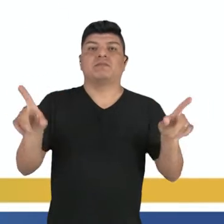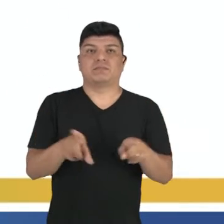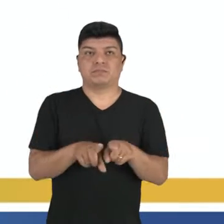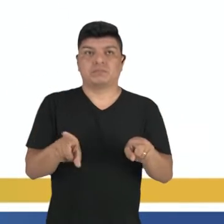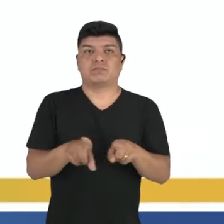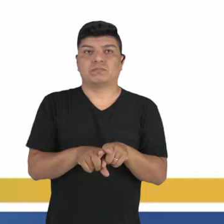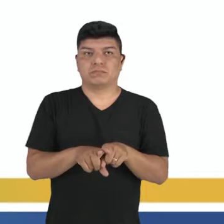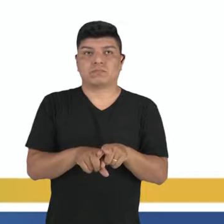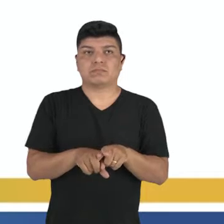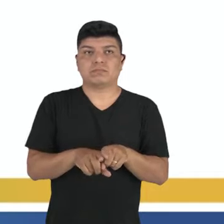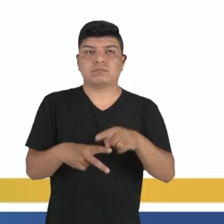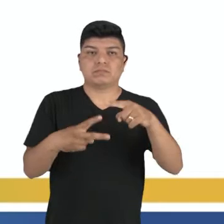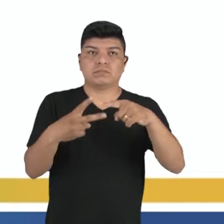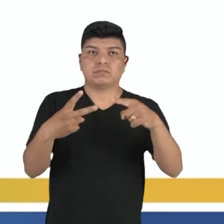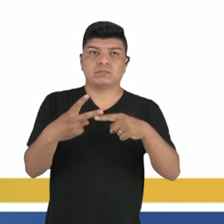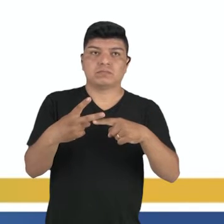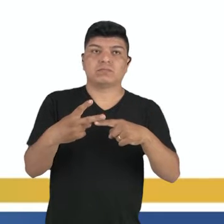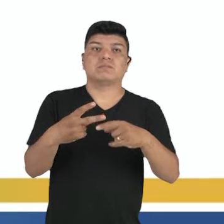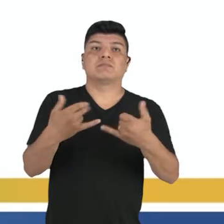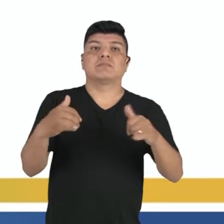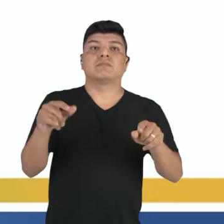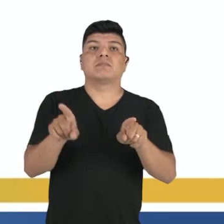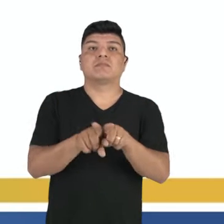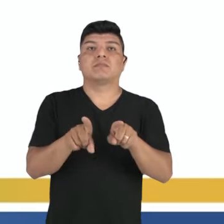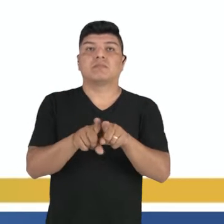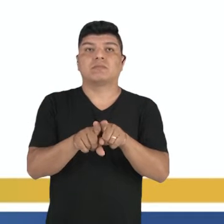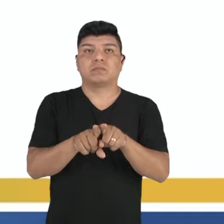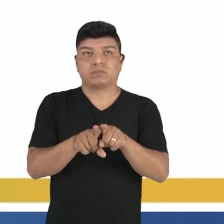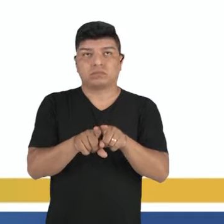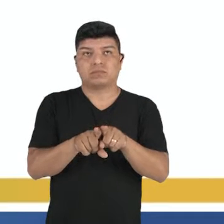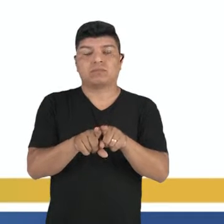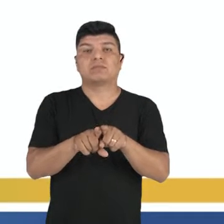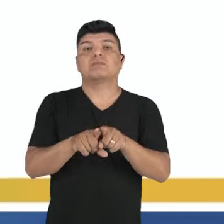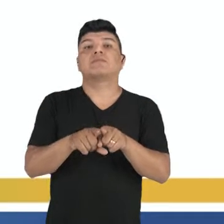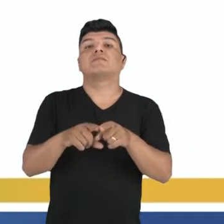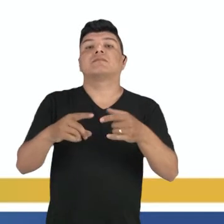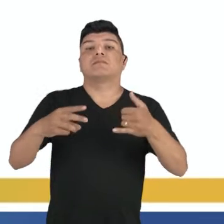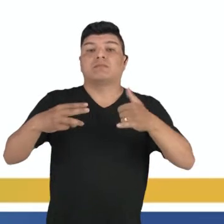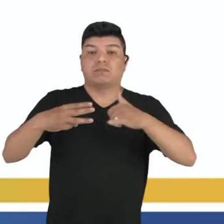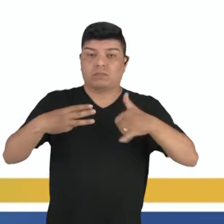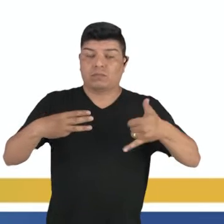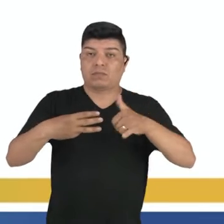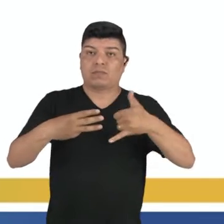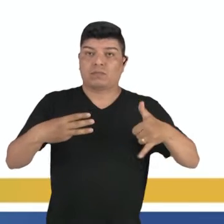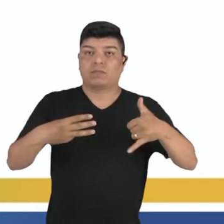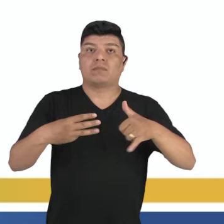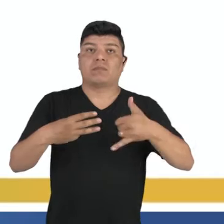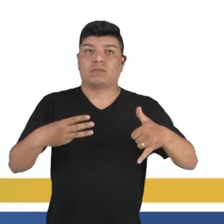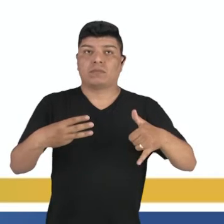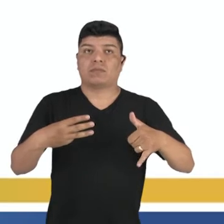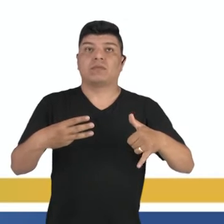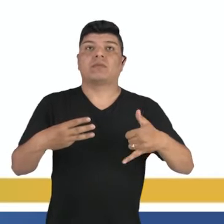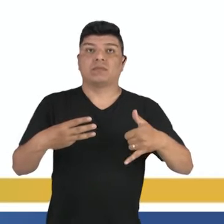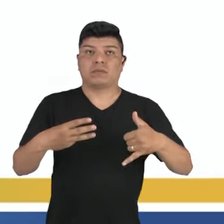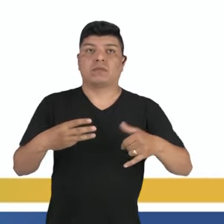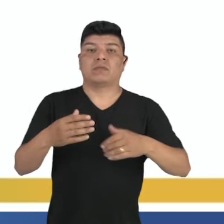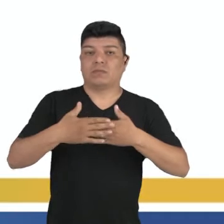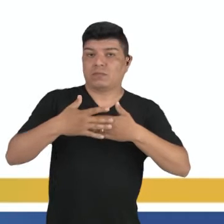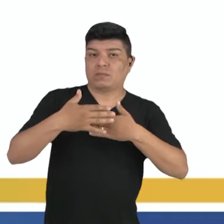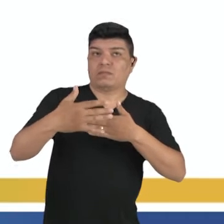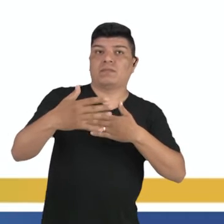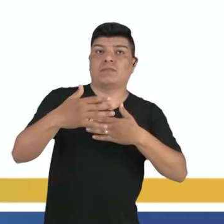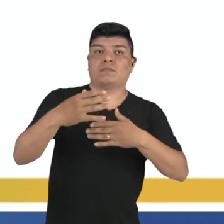liberação e tem um par de elétron que deixa que deixam essas moléculas da Clorofila a partir disso